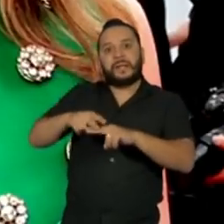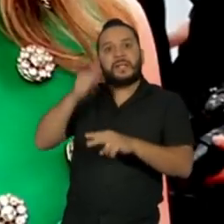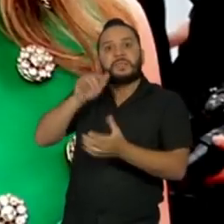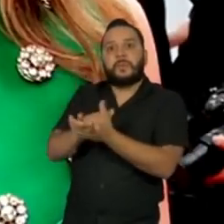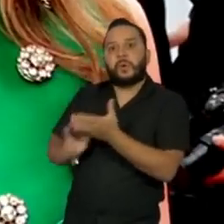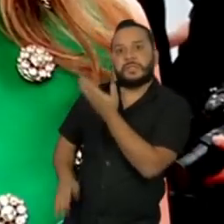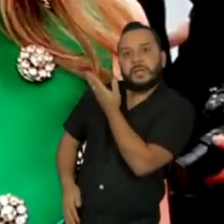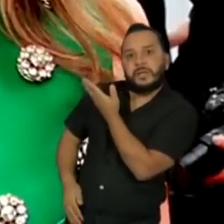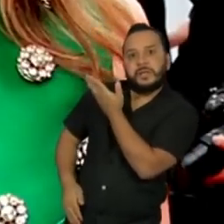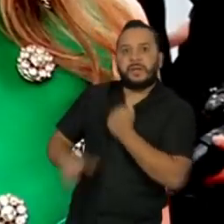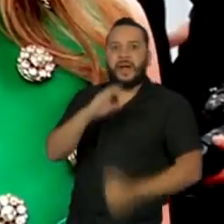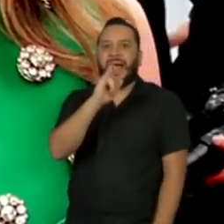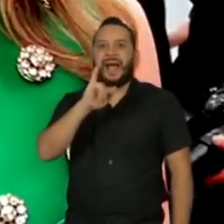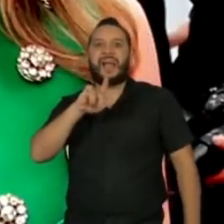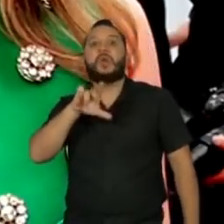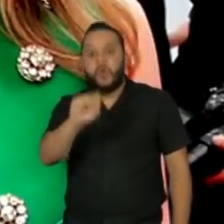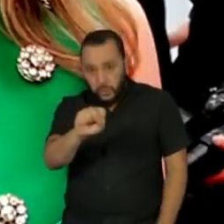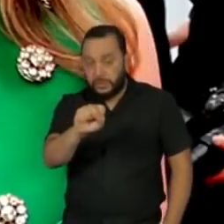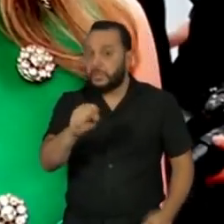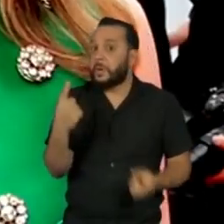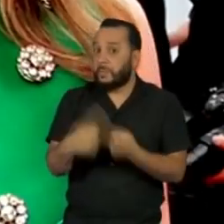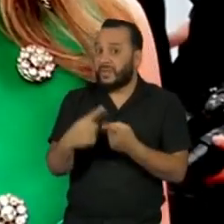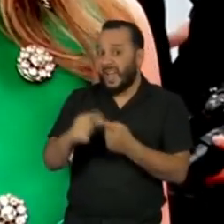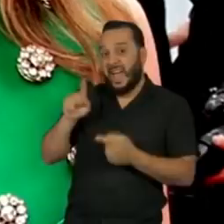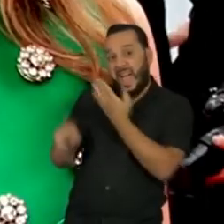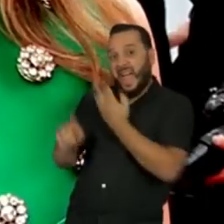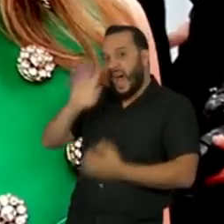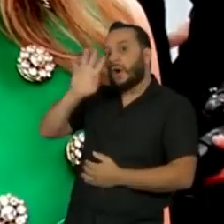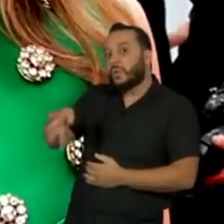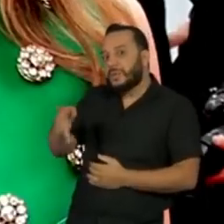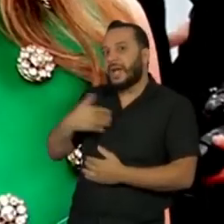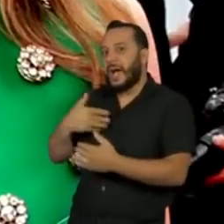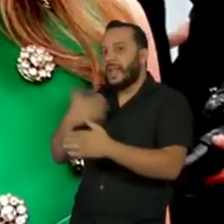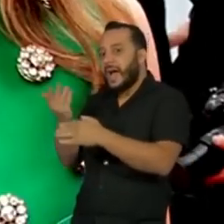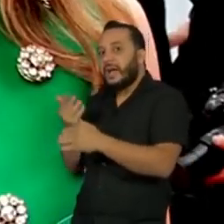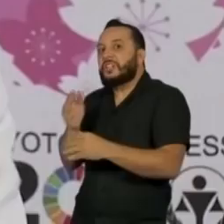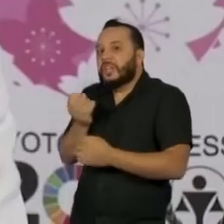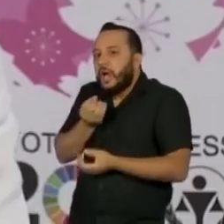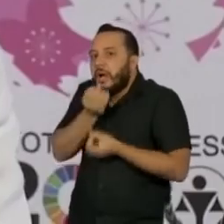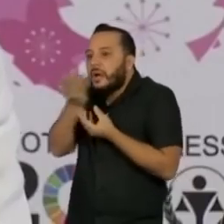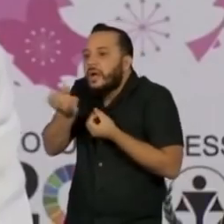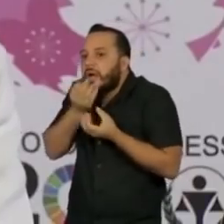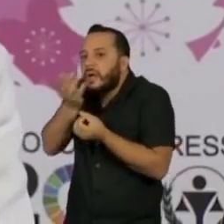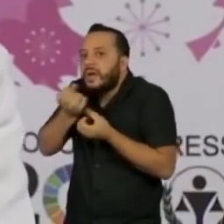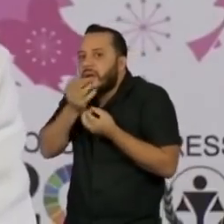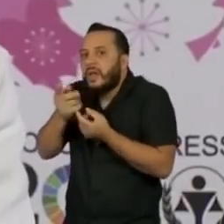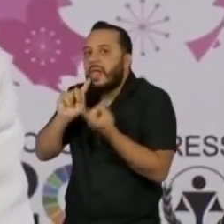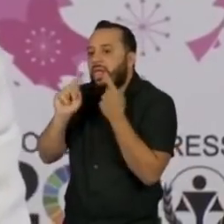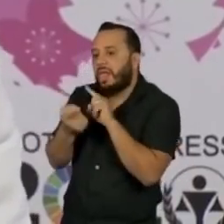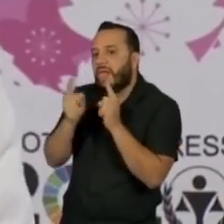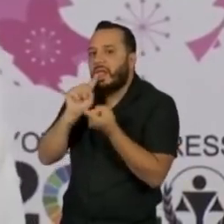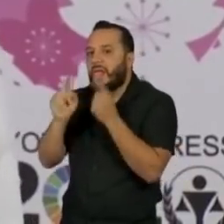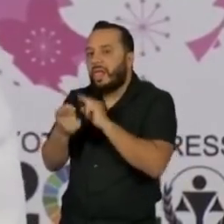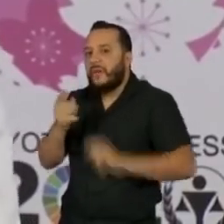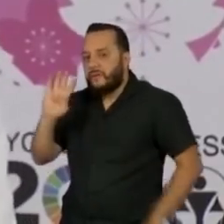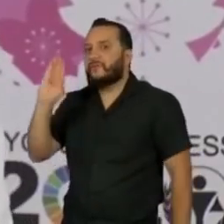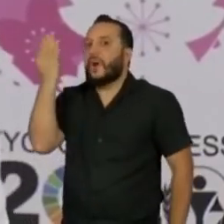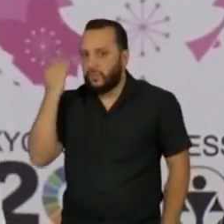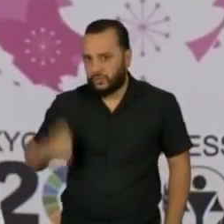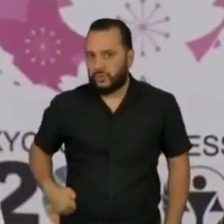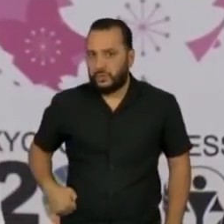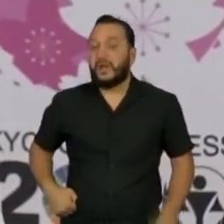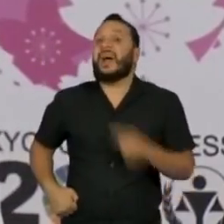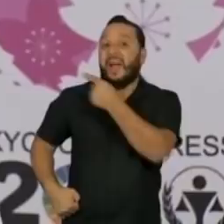executivo Carlos Ghosn, acusada de suposto perjúrio num depoimento. As autoridades japonesas dizem que